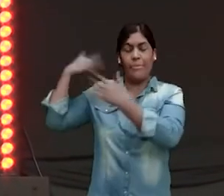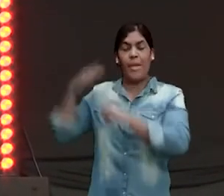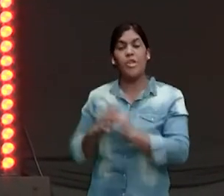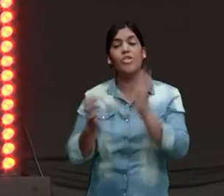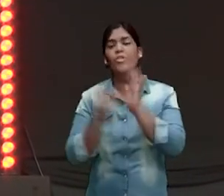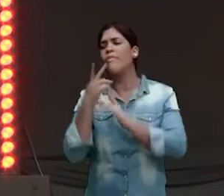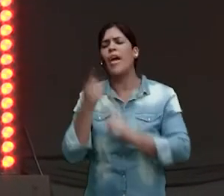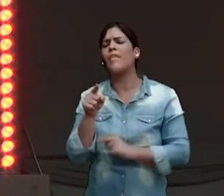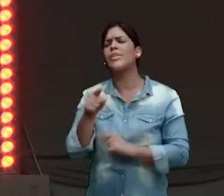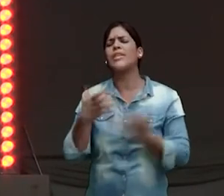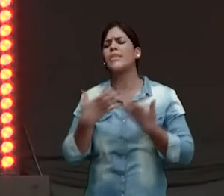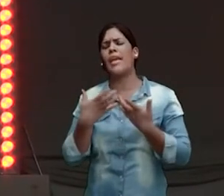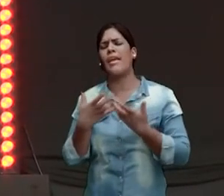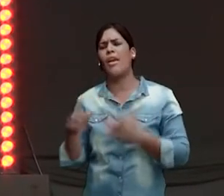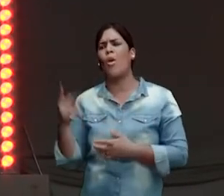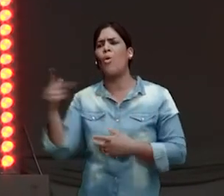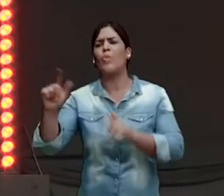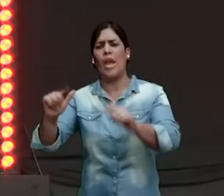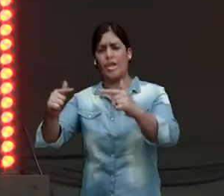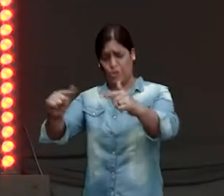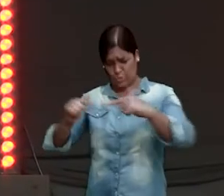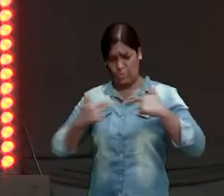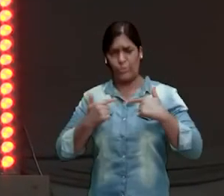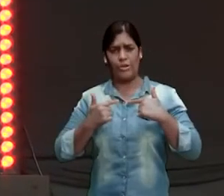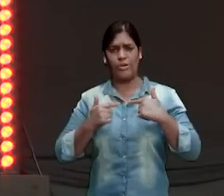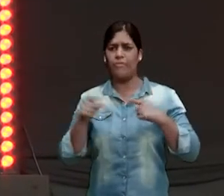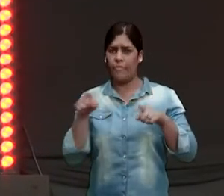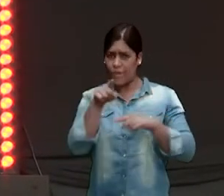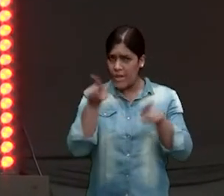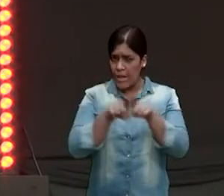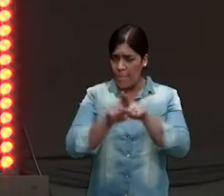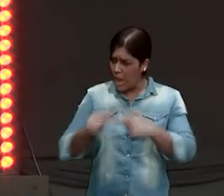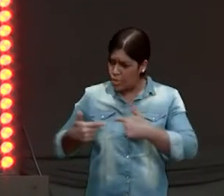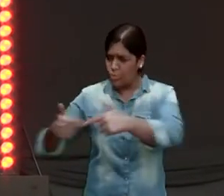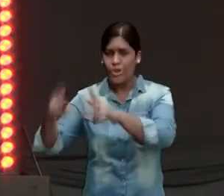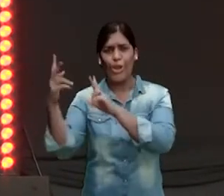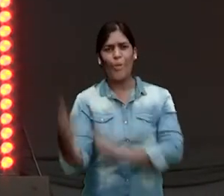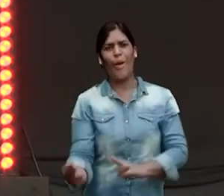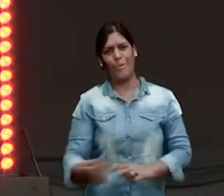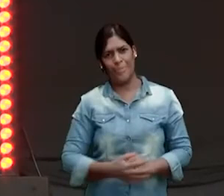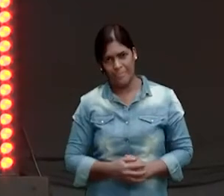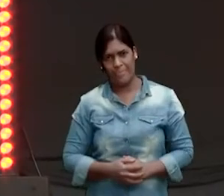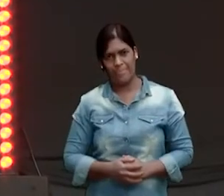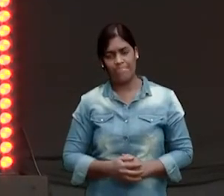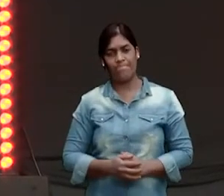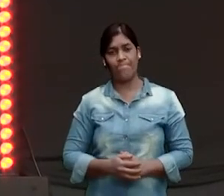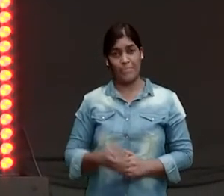façam façam também vocês a eles se você manda montanha de diz